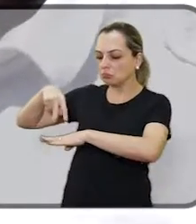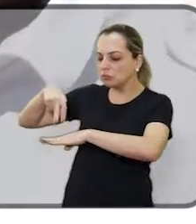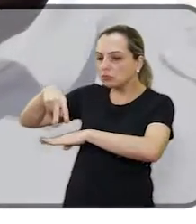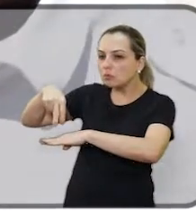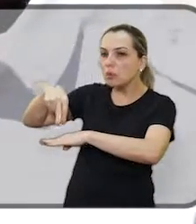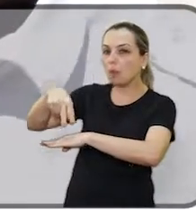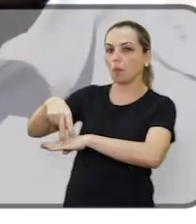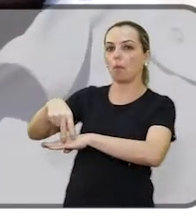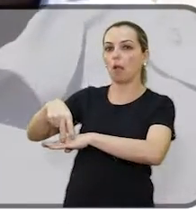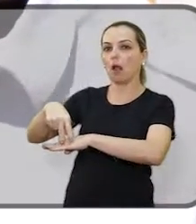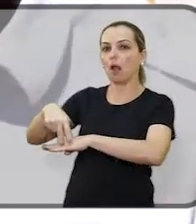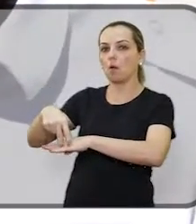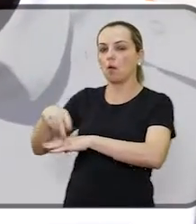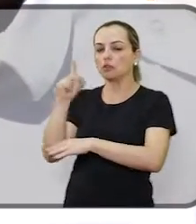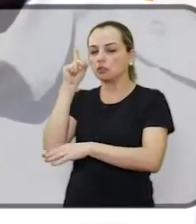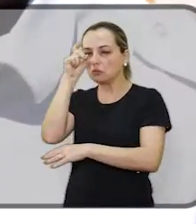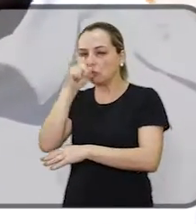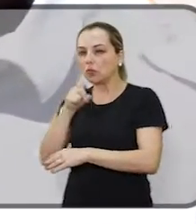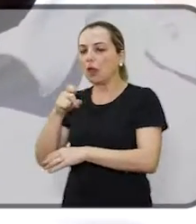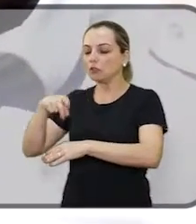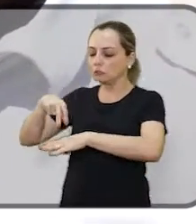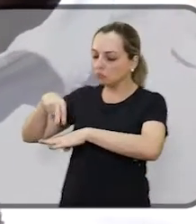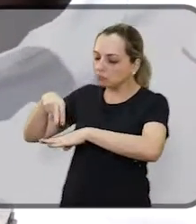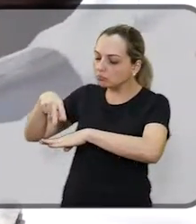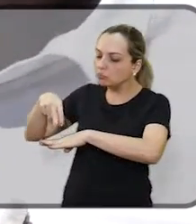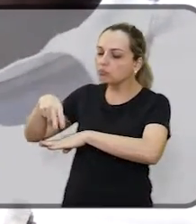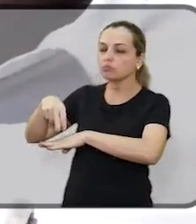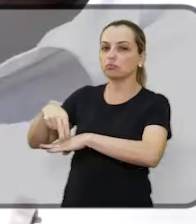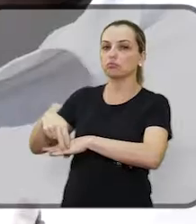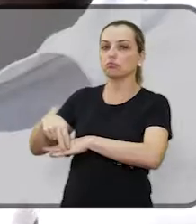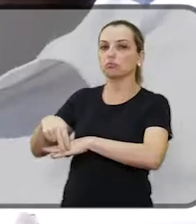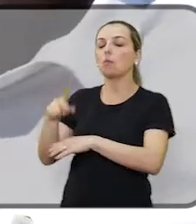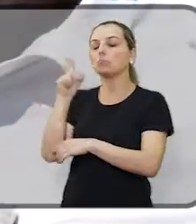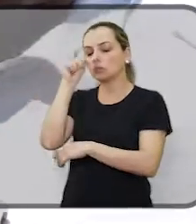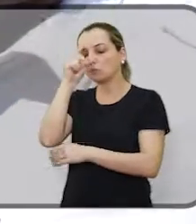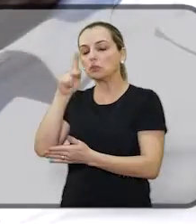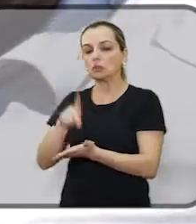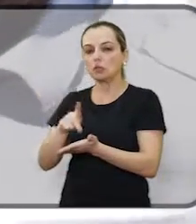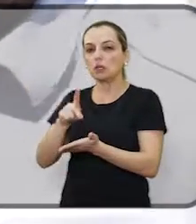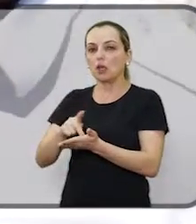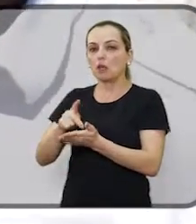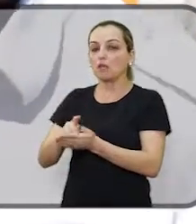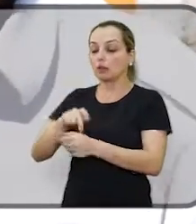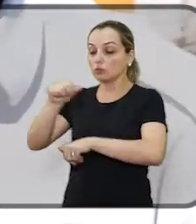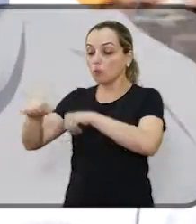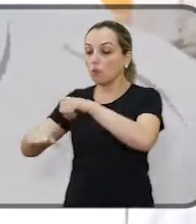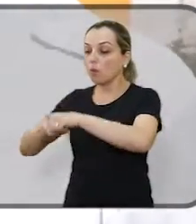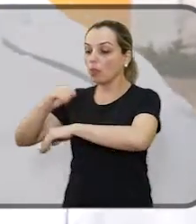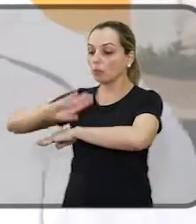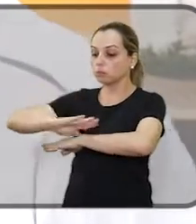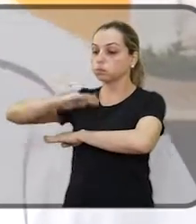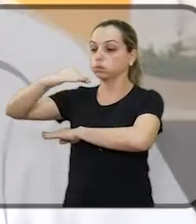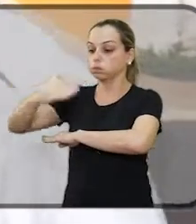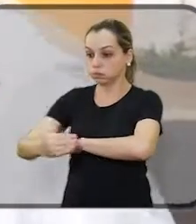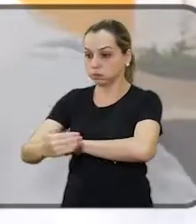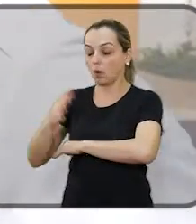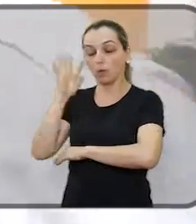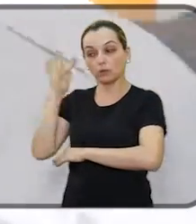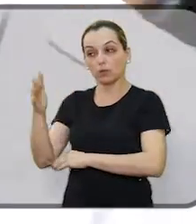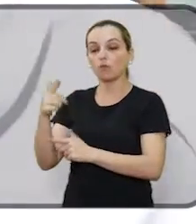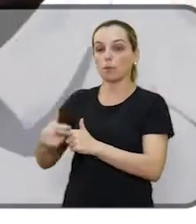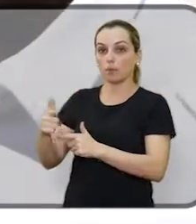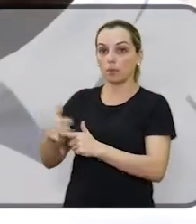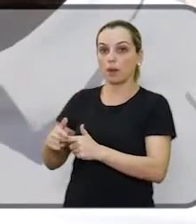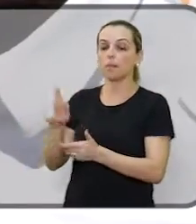menos, que de locação mais frágil, né? Então tá um pouco meio difícil aí. Se mudar a lombada mais para baixo, eu acho que vai funcionar. Eu acho que